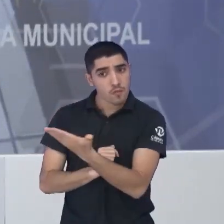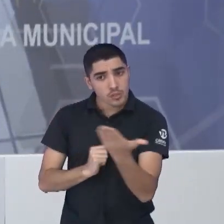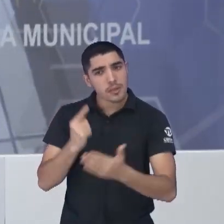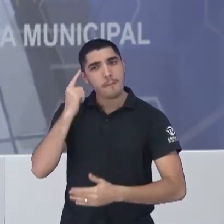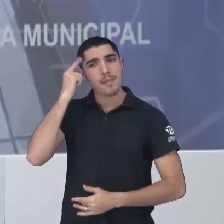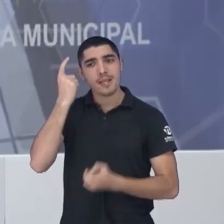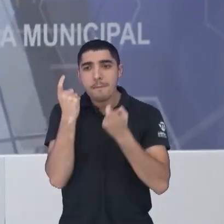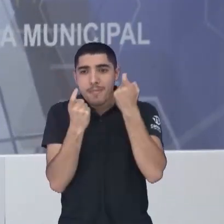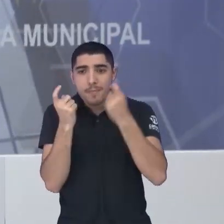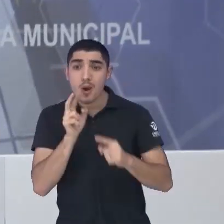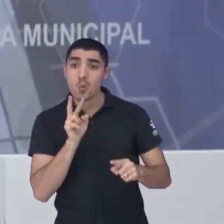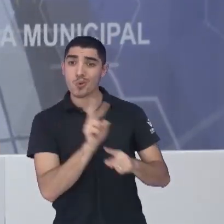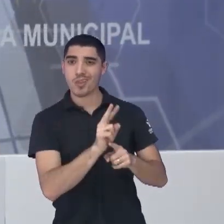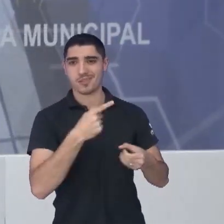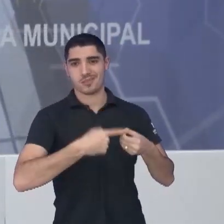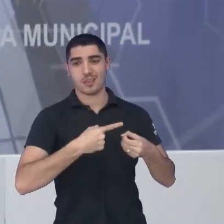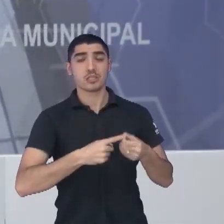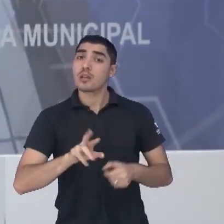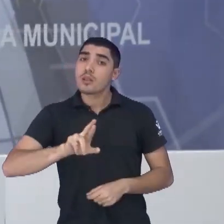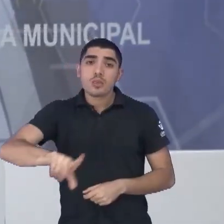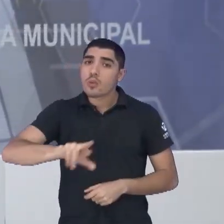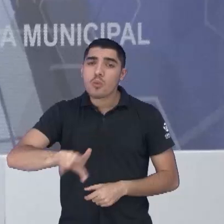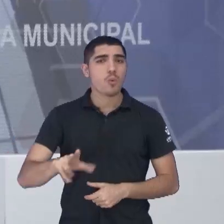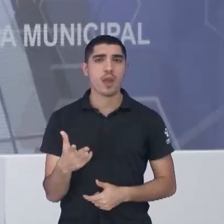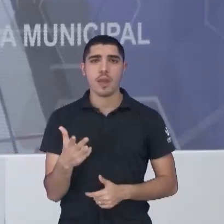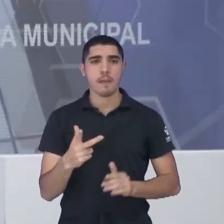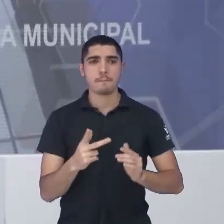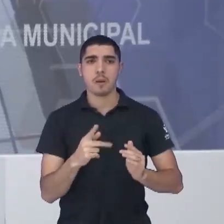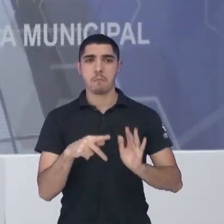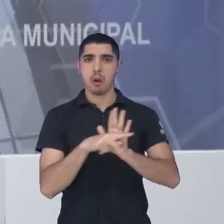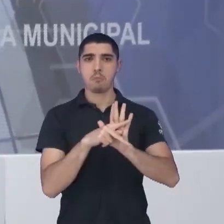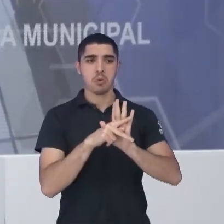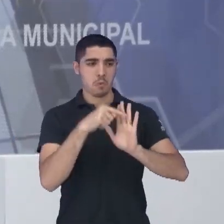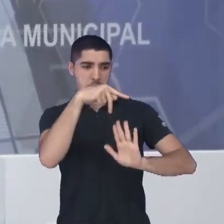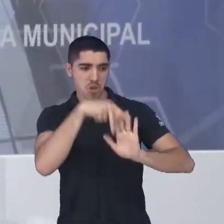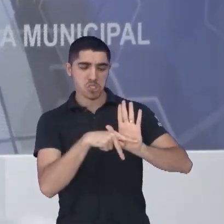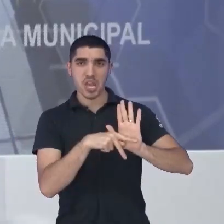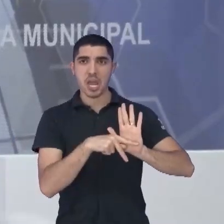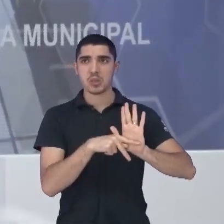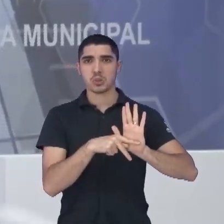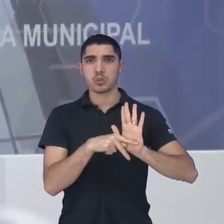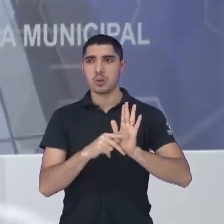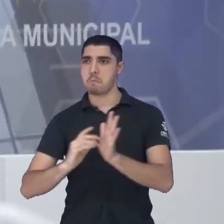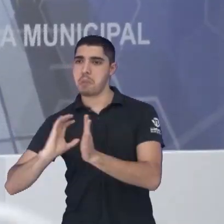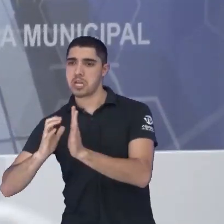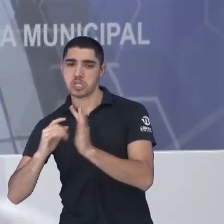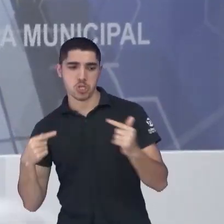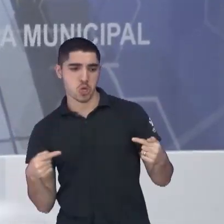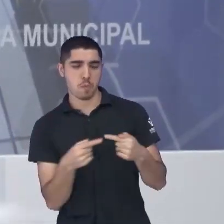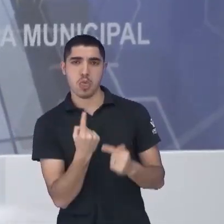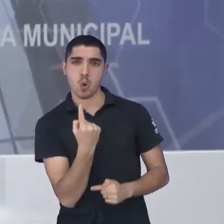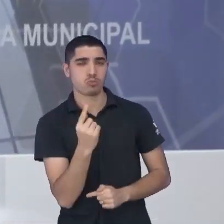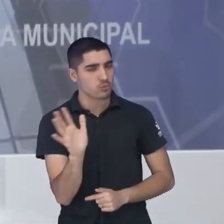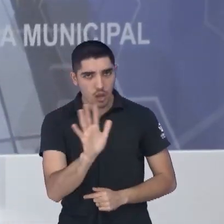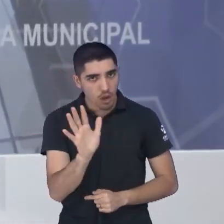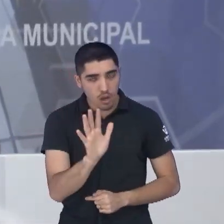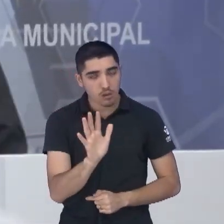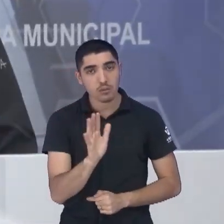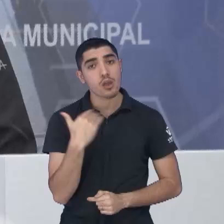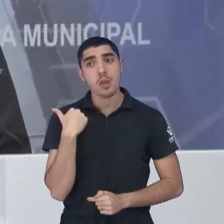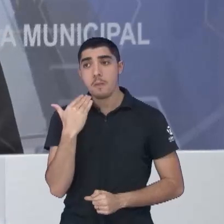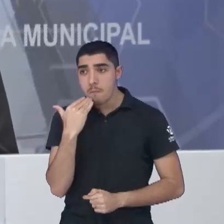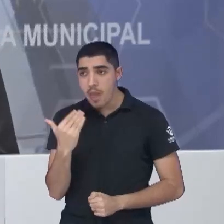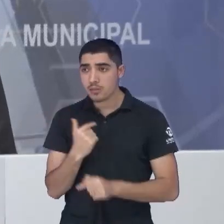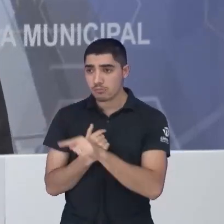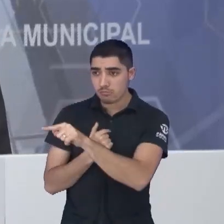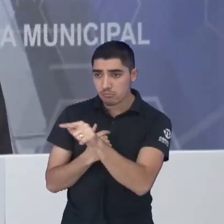da cidade. Não é um projeto ideológico, não é um projeto de bandeira partidária, então eu peço, desde a